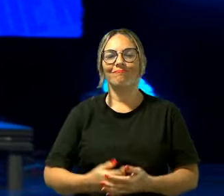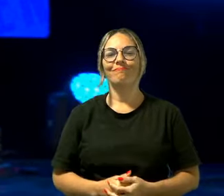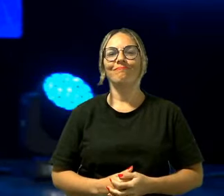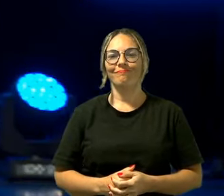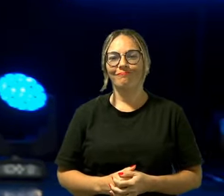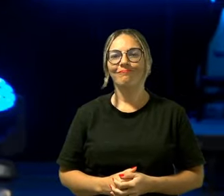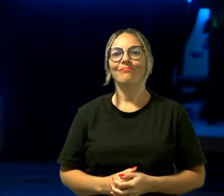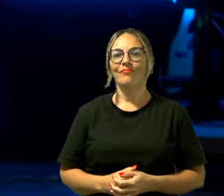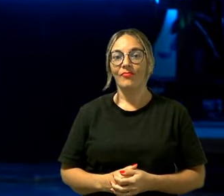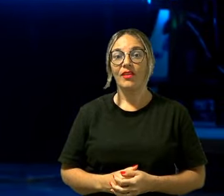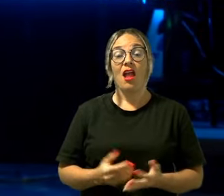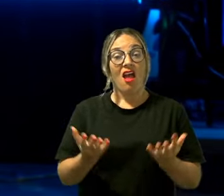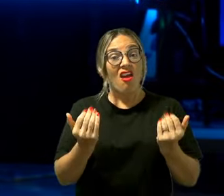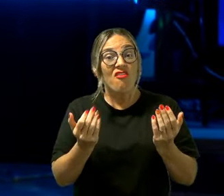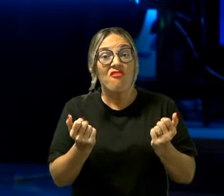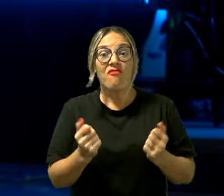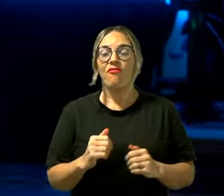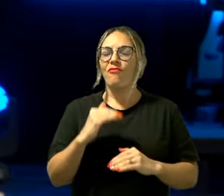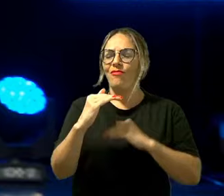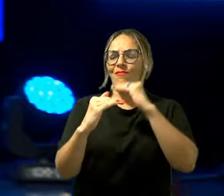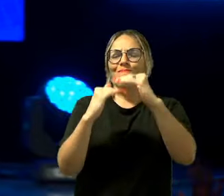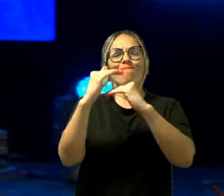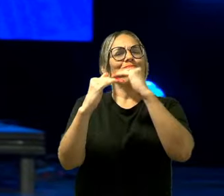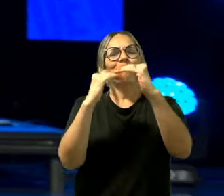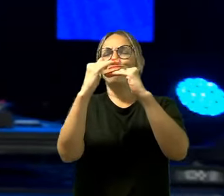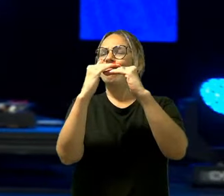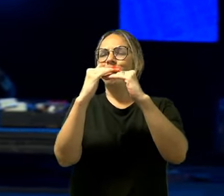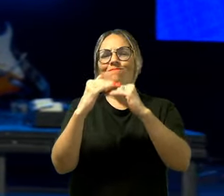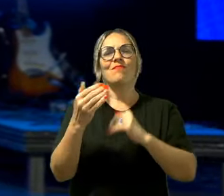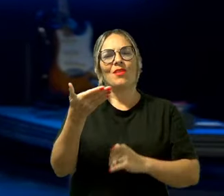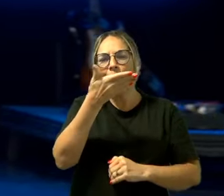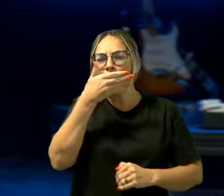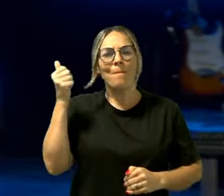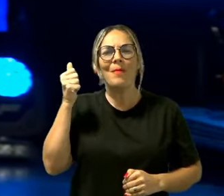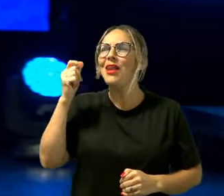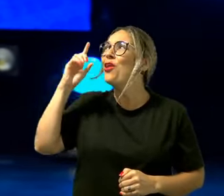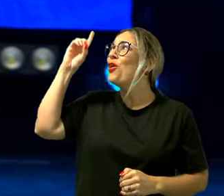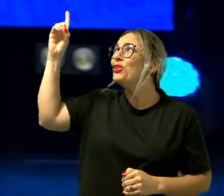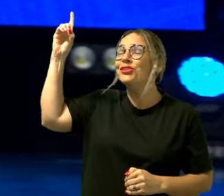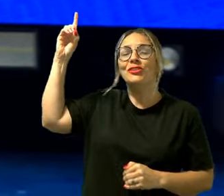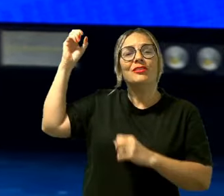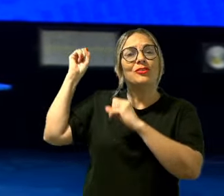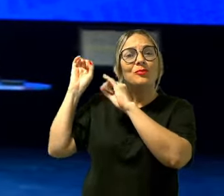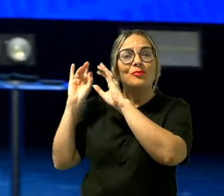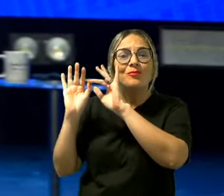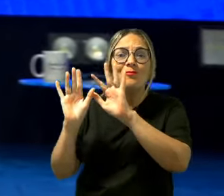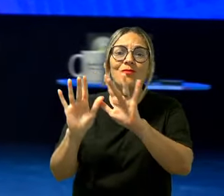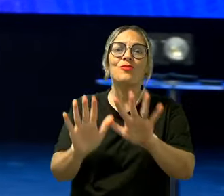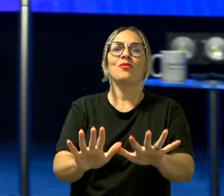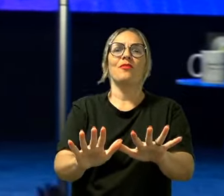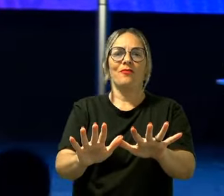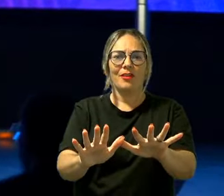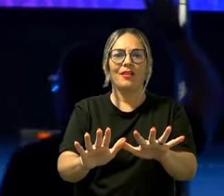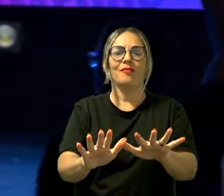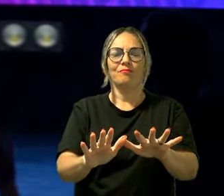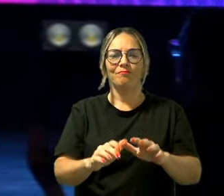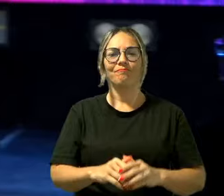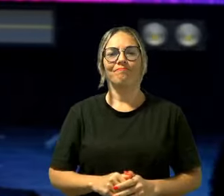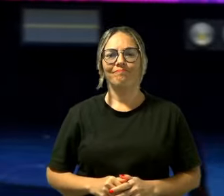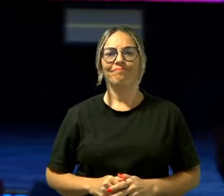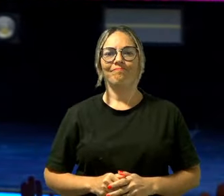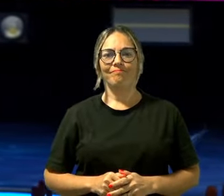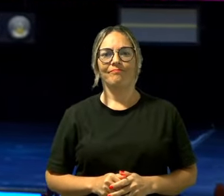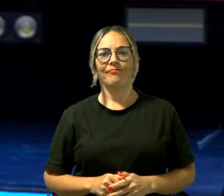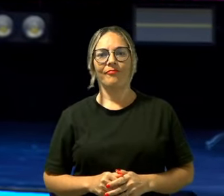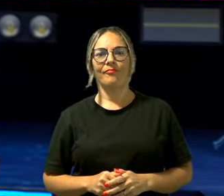Vem uma etapa de expansão. Vem uma etapa de expansão. Vem uma etapa de expansão. Vem uma etapa de expansão. Essa